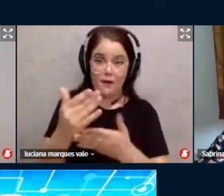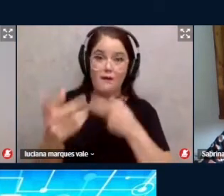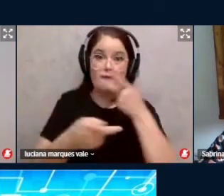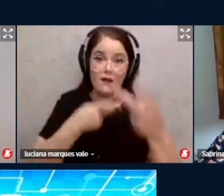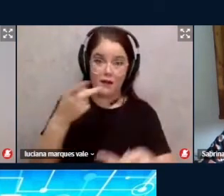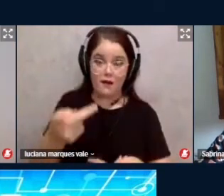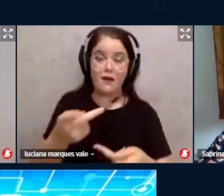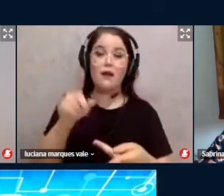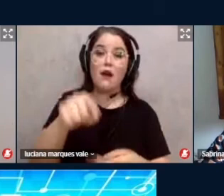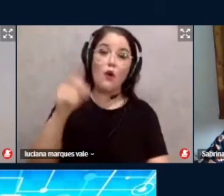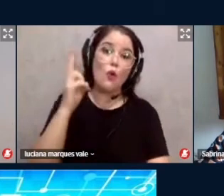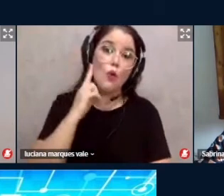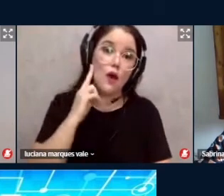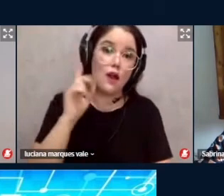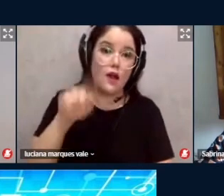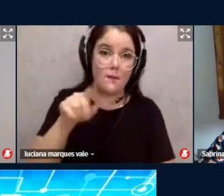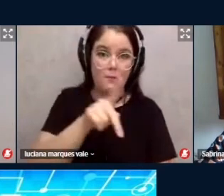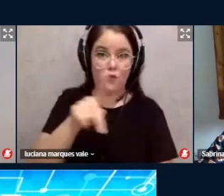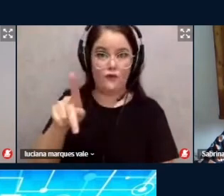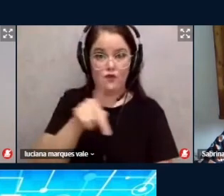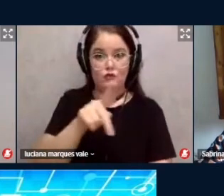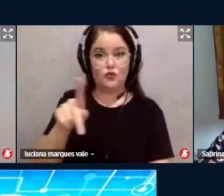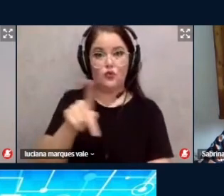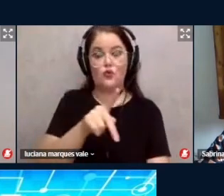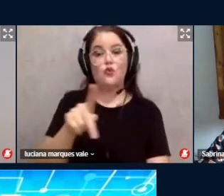vocês que o Alex é professor, ele tem